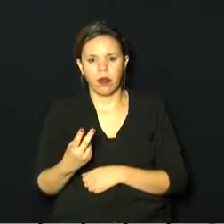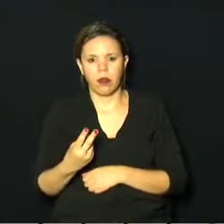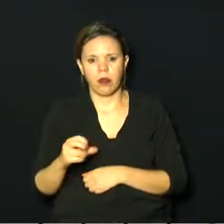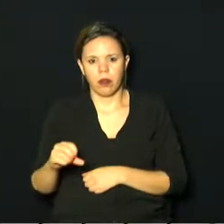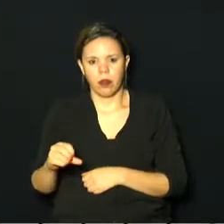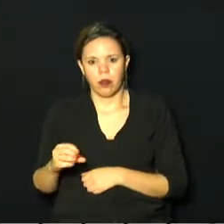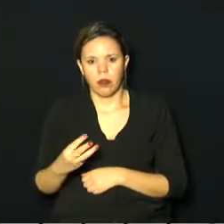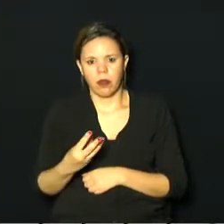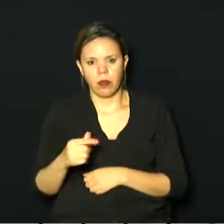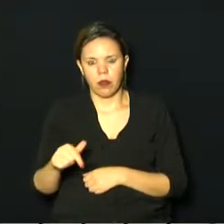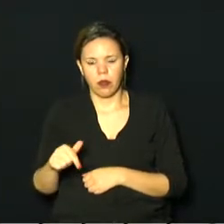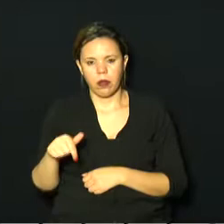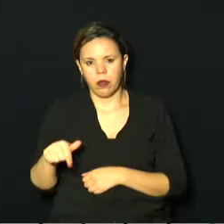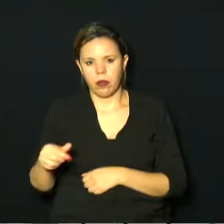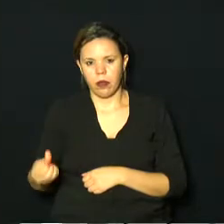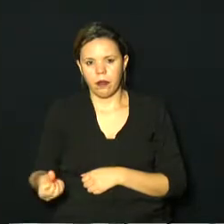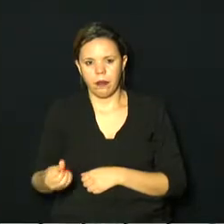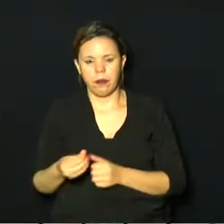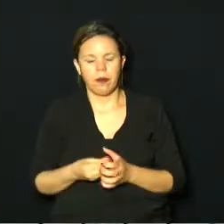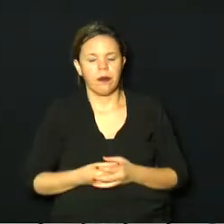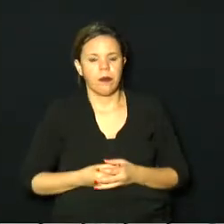97829 3776.